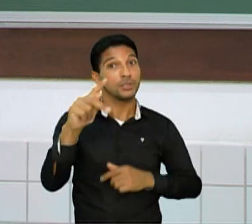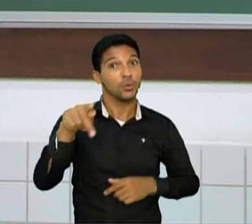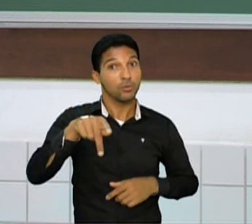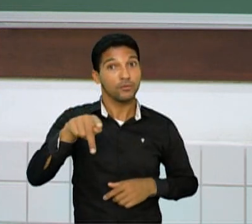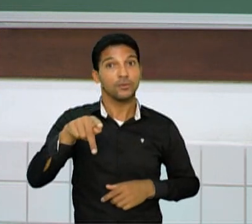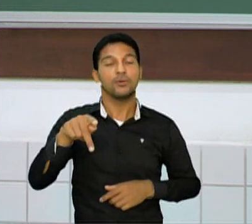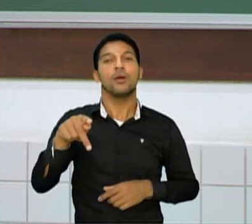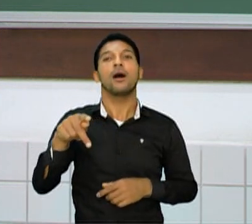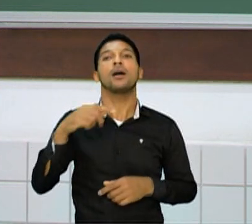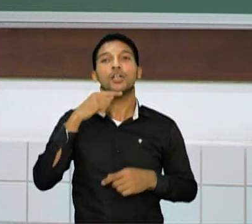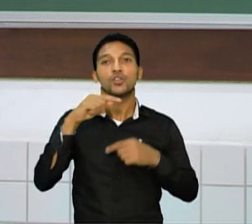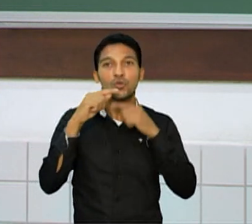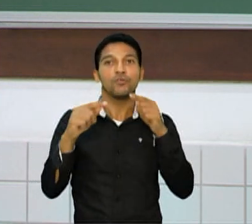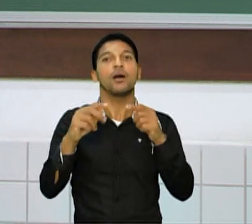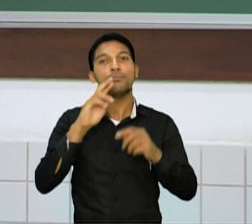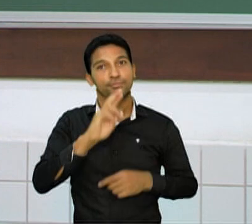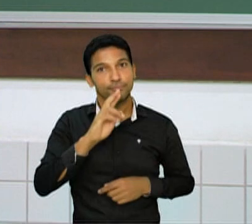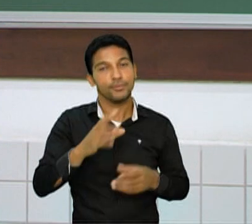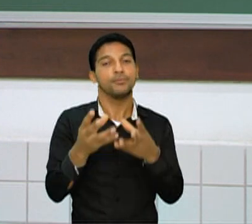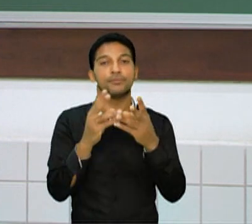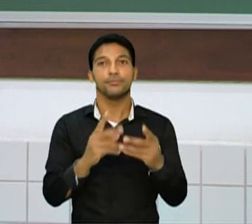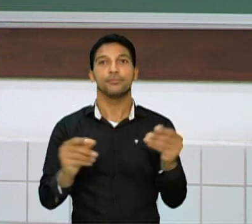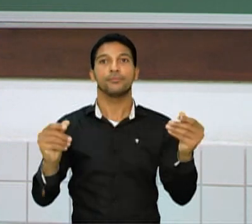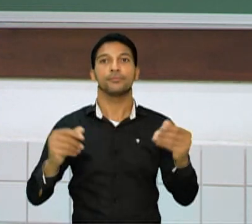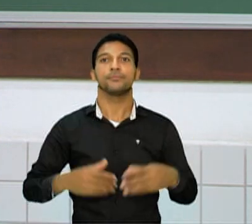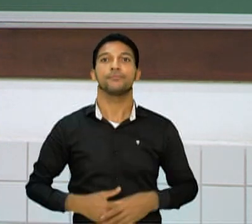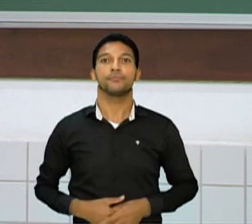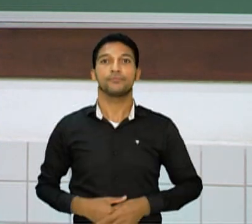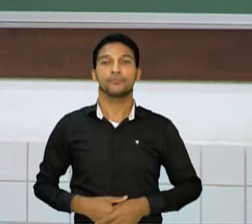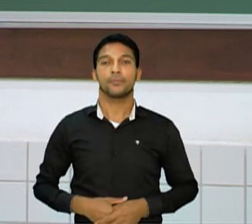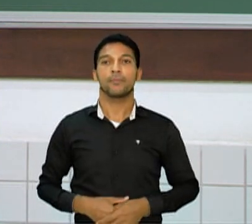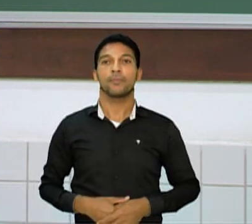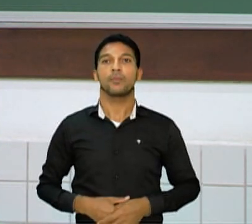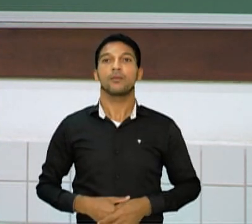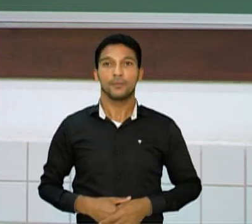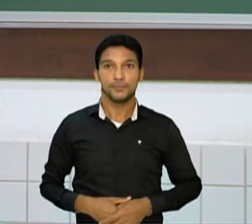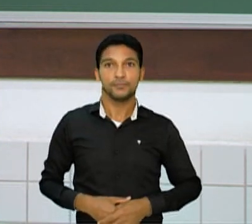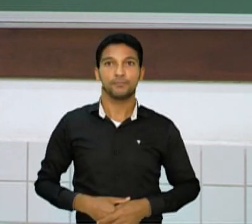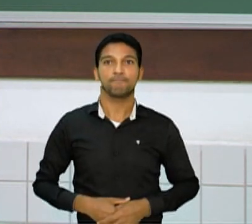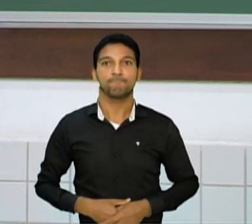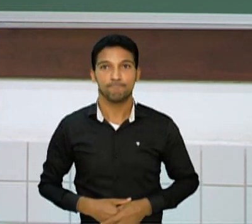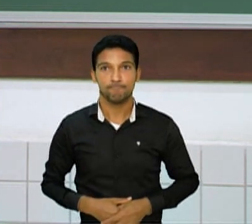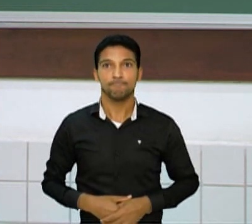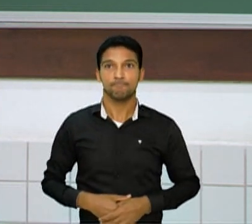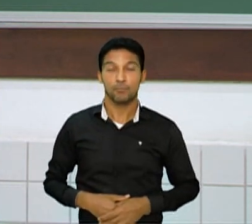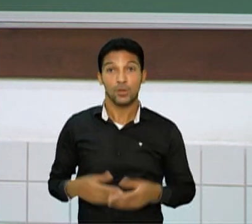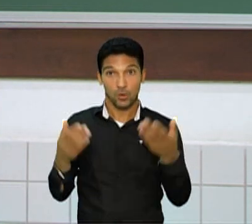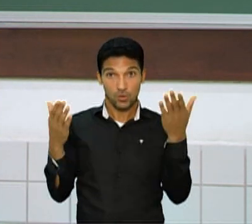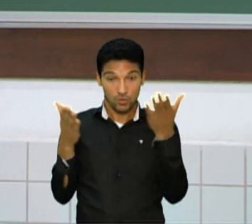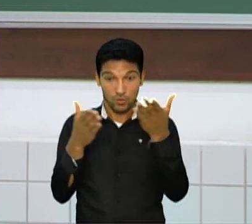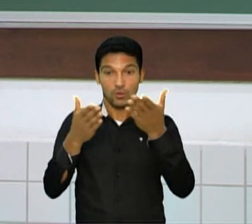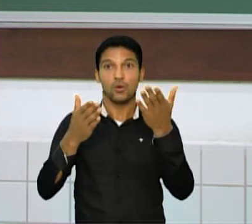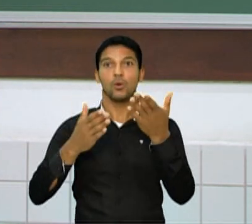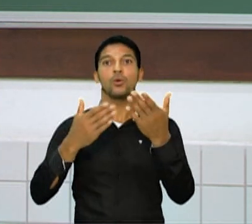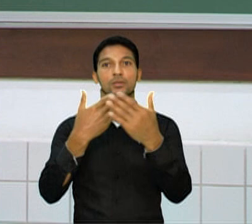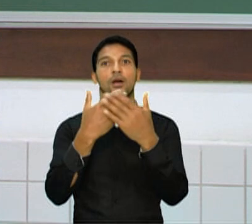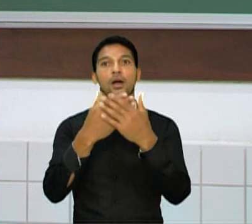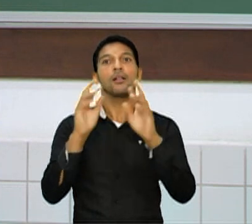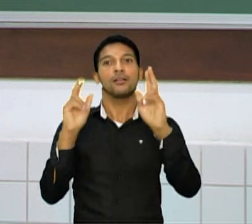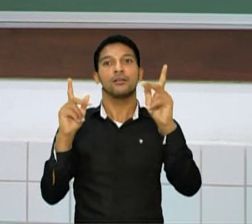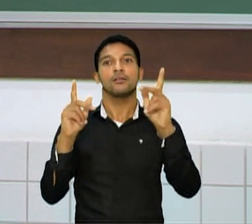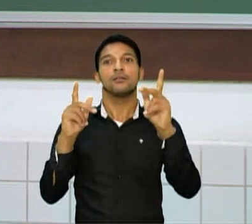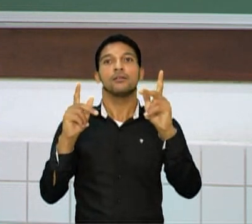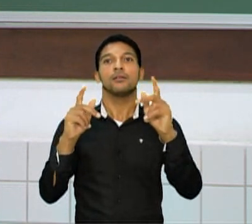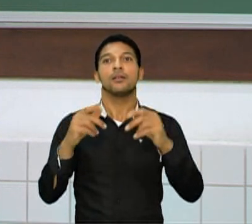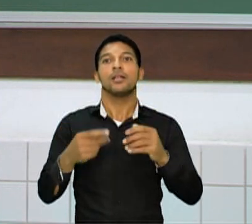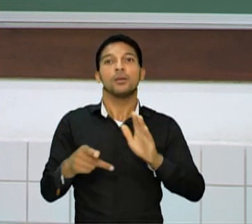seu acompanhamento. Não deixe de acompanhar as nossas aulas. Efetivamente, o nosso encontro de hoje é diferenciado, é